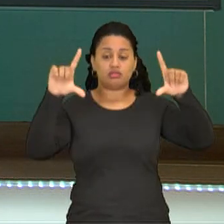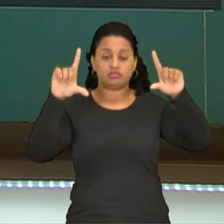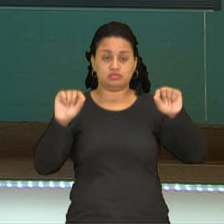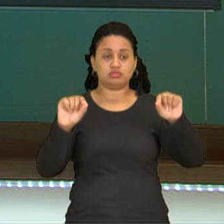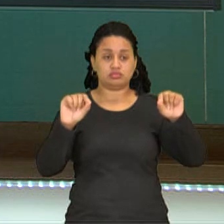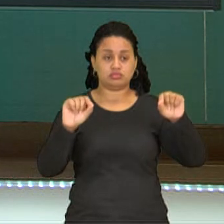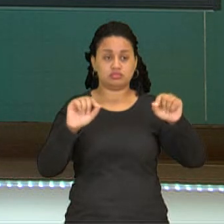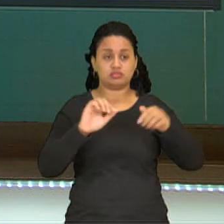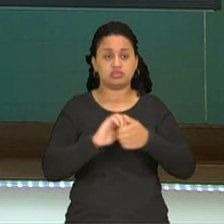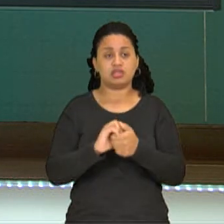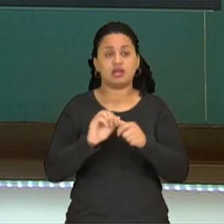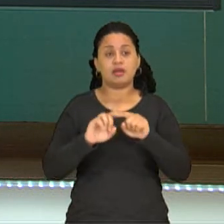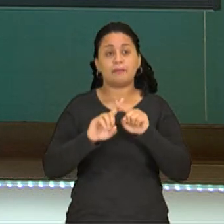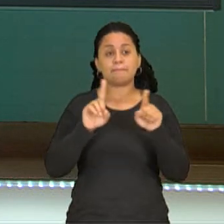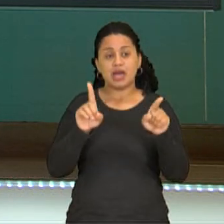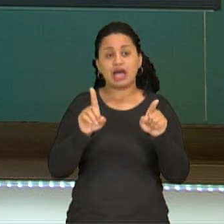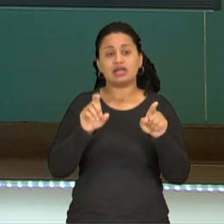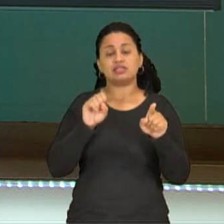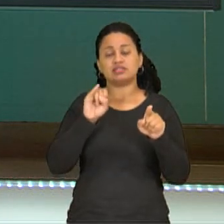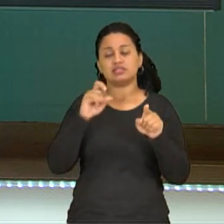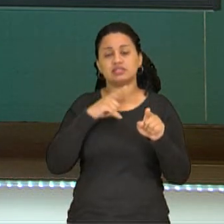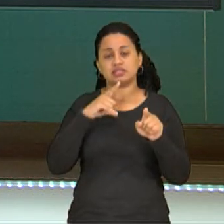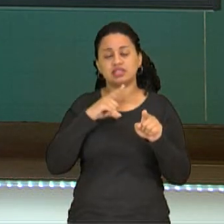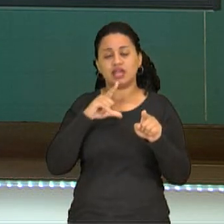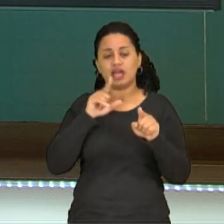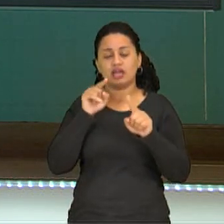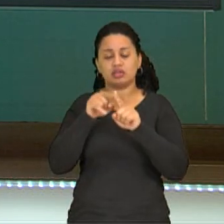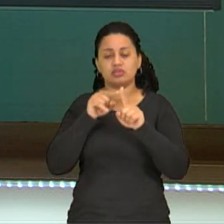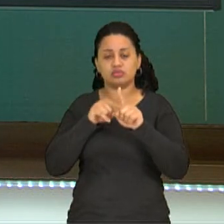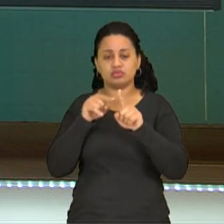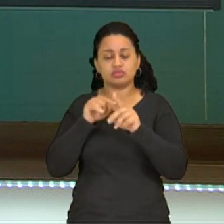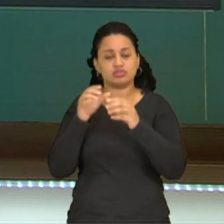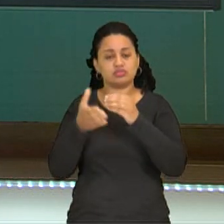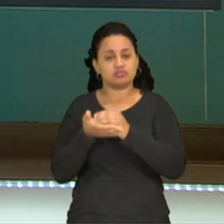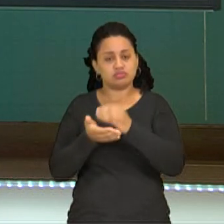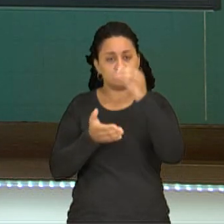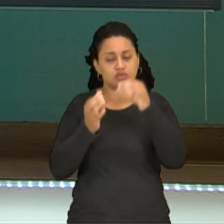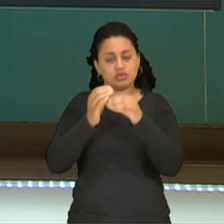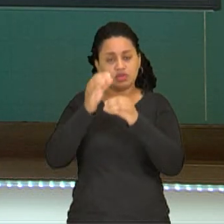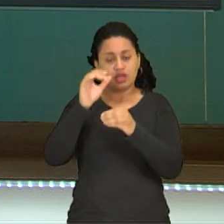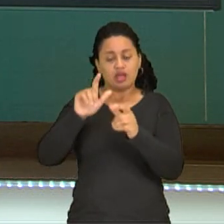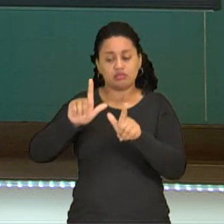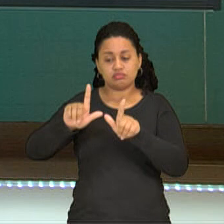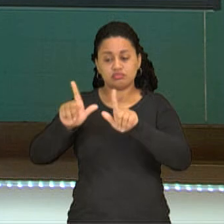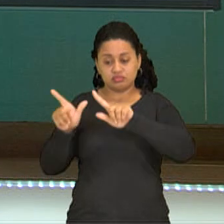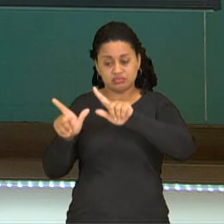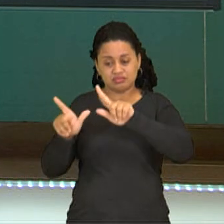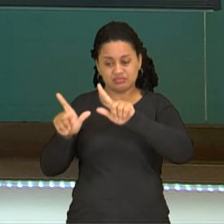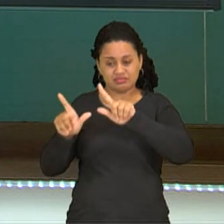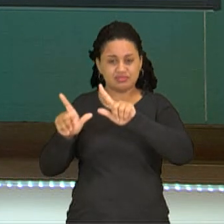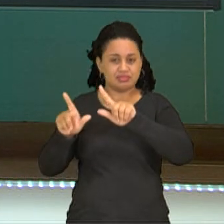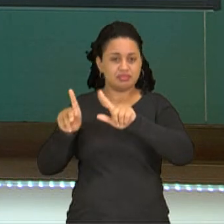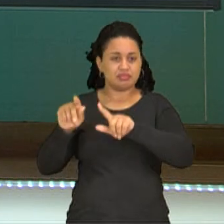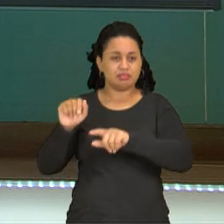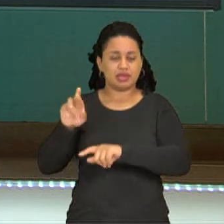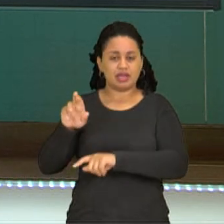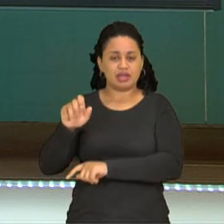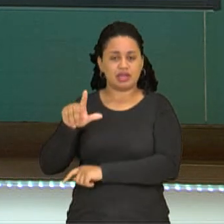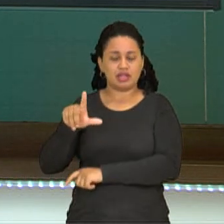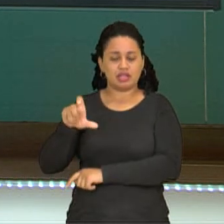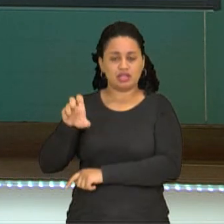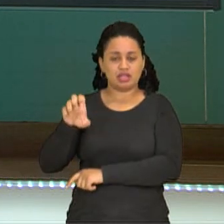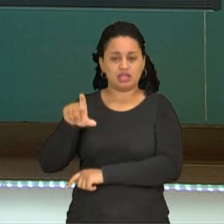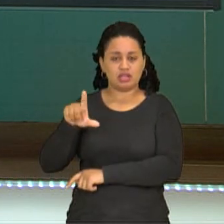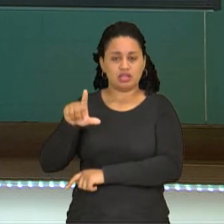retângulo. Já quando a gente fala de um cilindro oblíquo, ele vai ser um paralelogramo. Porém,